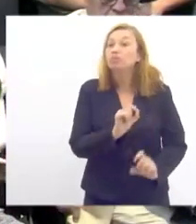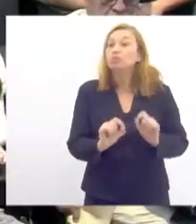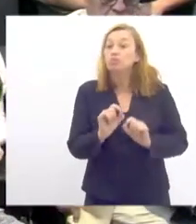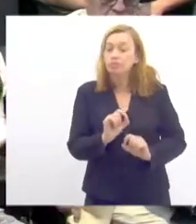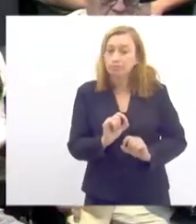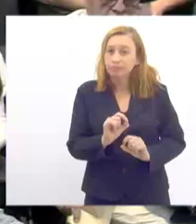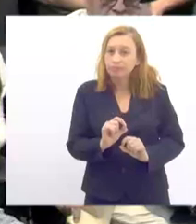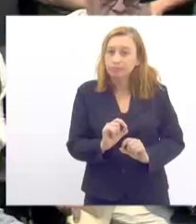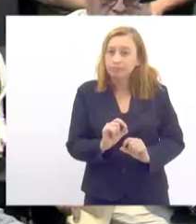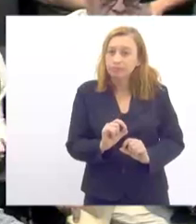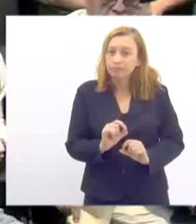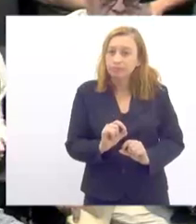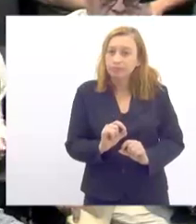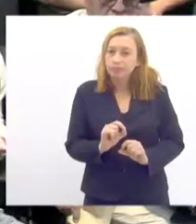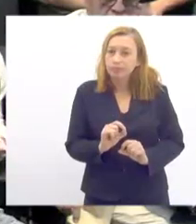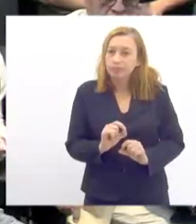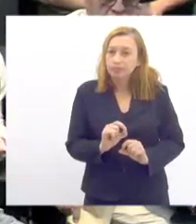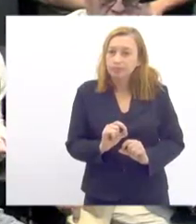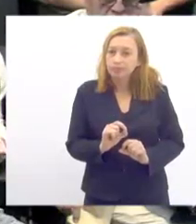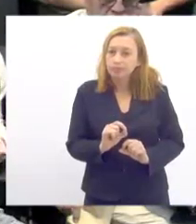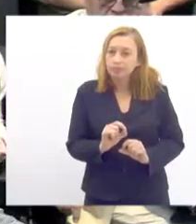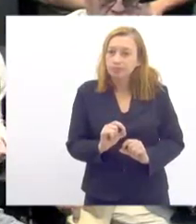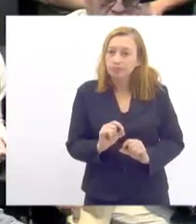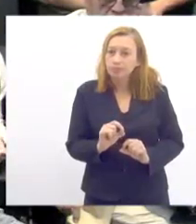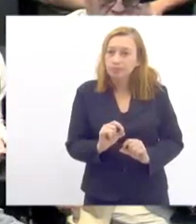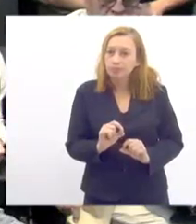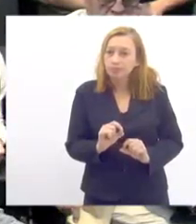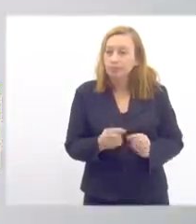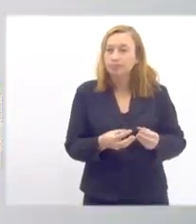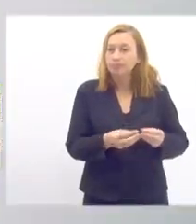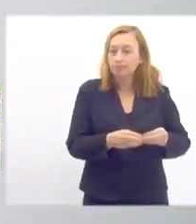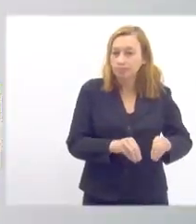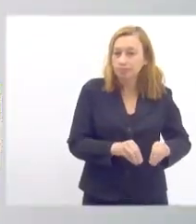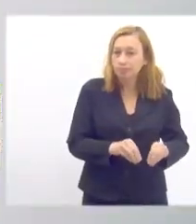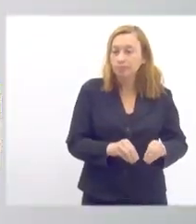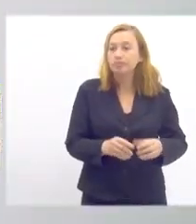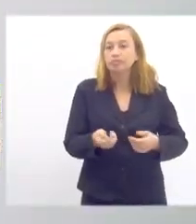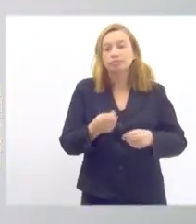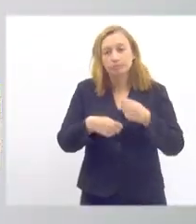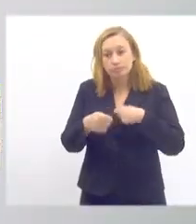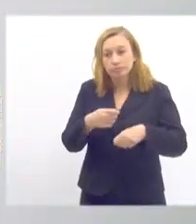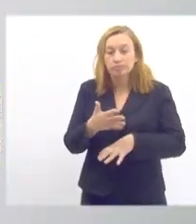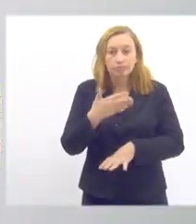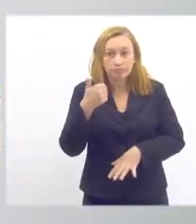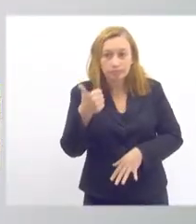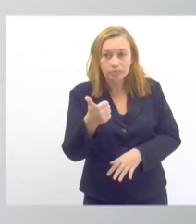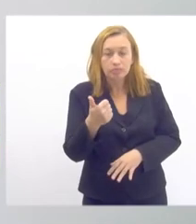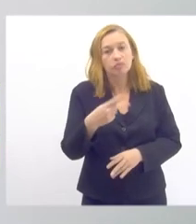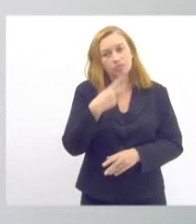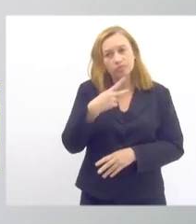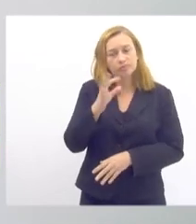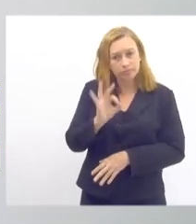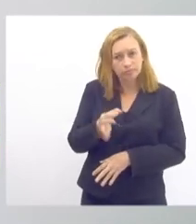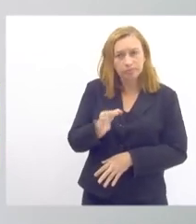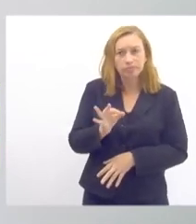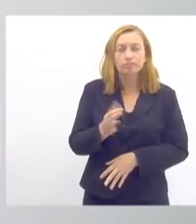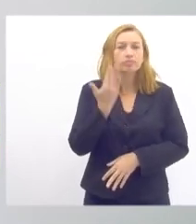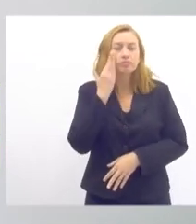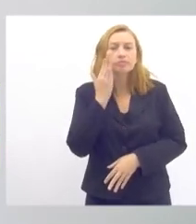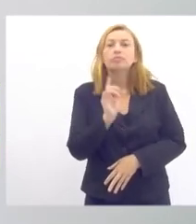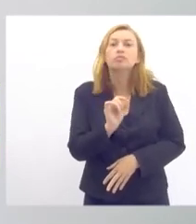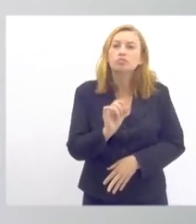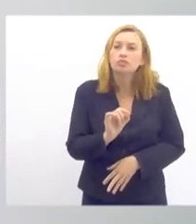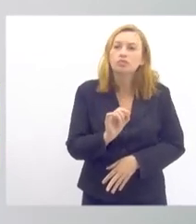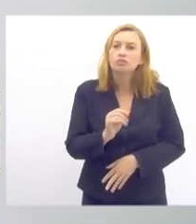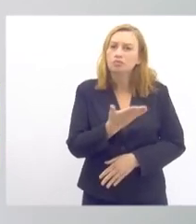a gente tira a faca do pescoço e aí sim a gente caminha para uma negociação. Porque vamos colocar aqui abertamente, a gente entende que